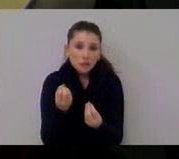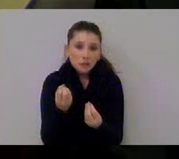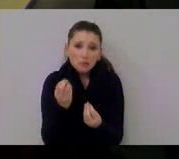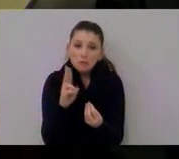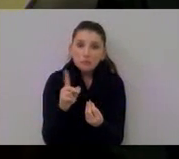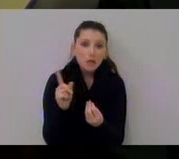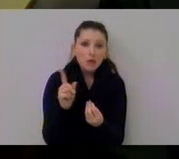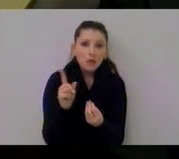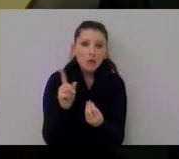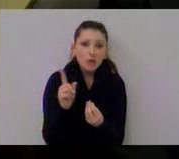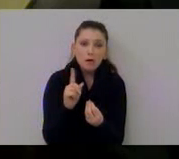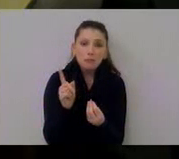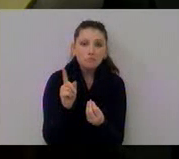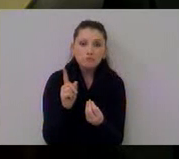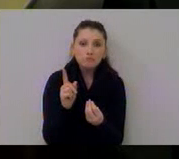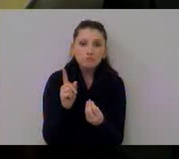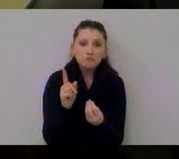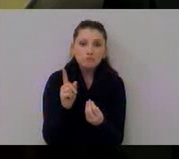viaduto.